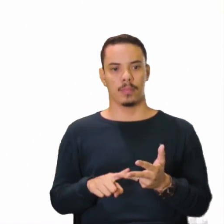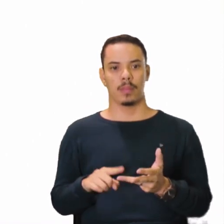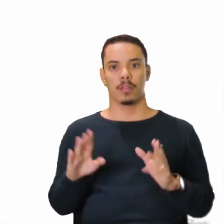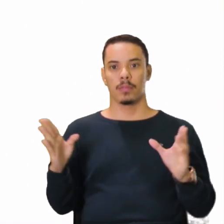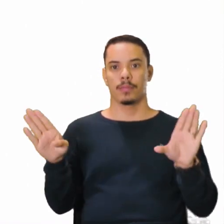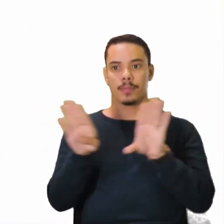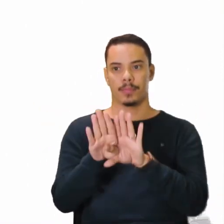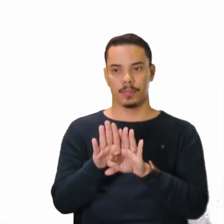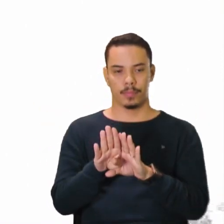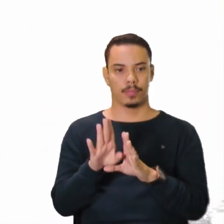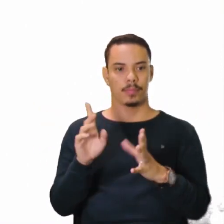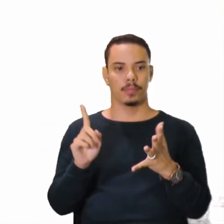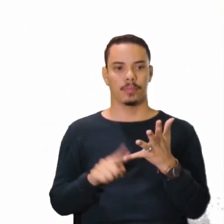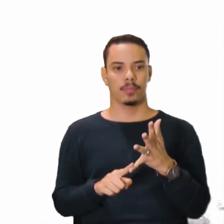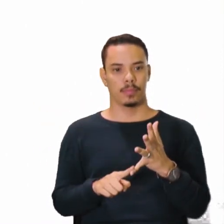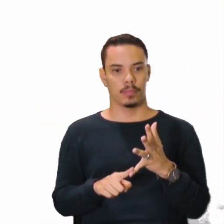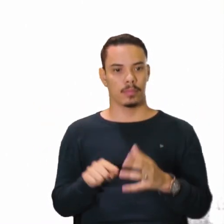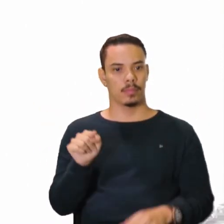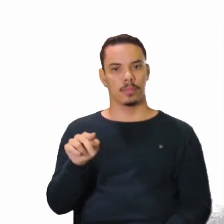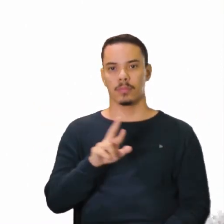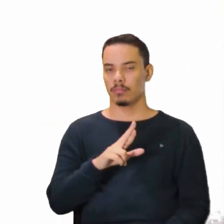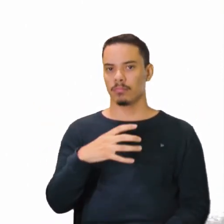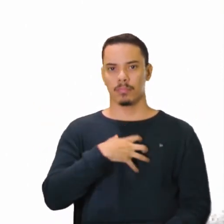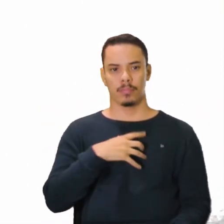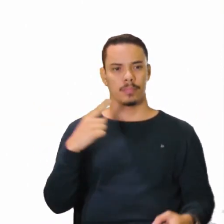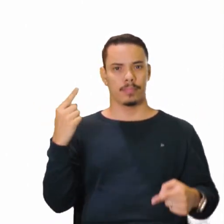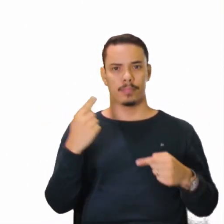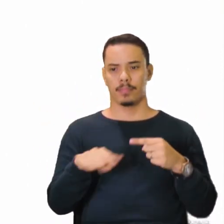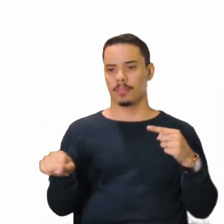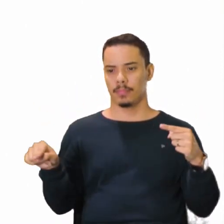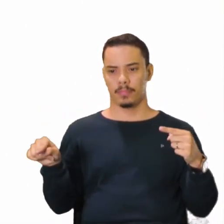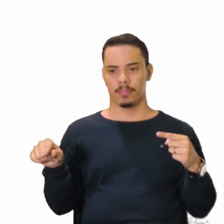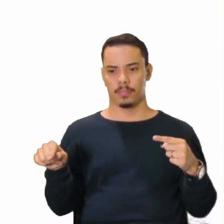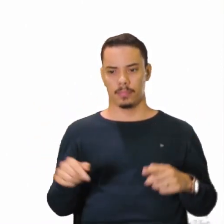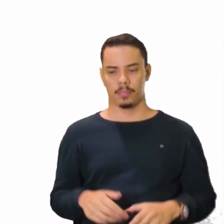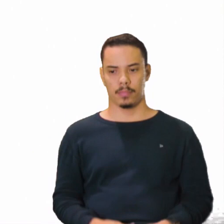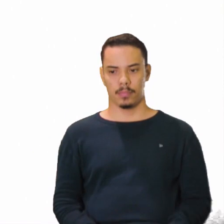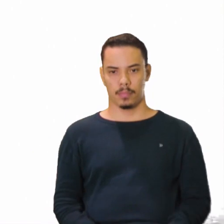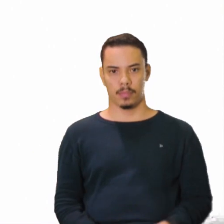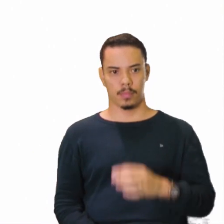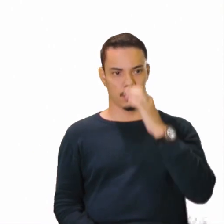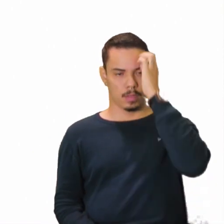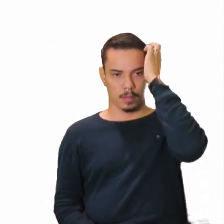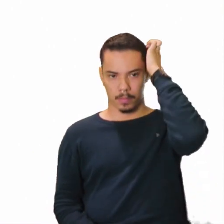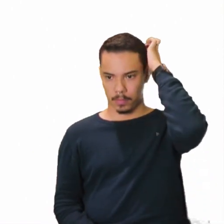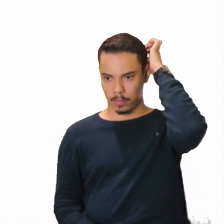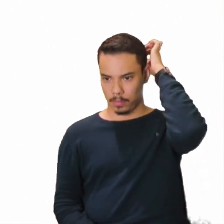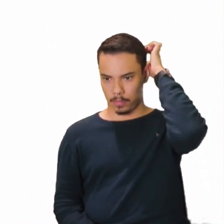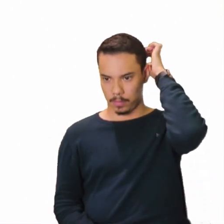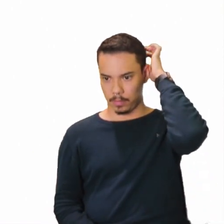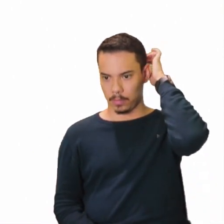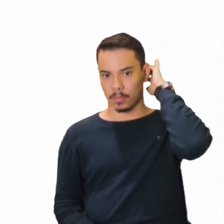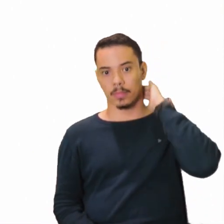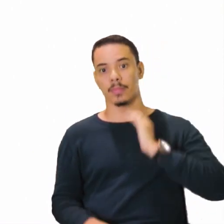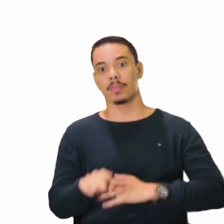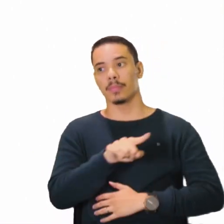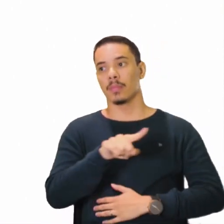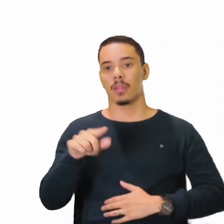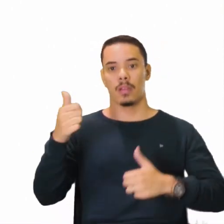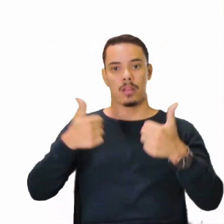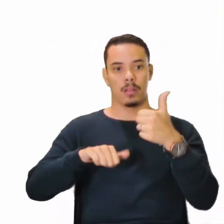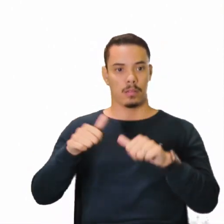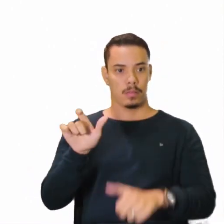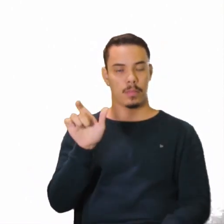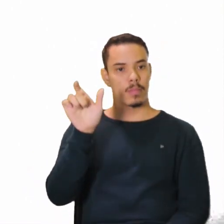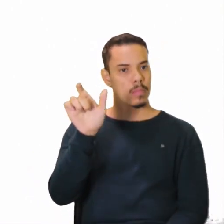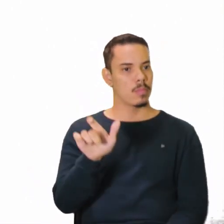Então feche a porta. E. Isso não faz sentido. E aí, você vai analisar a